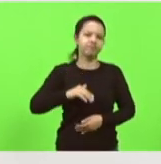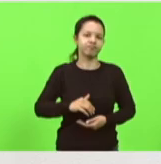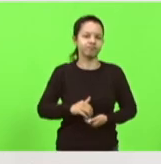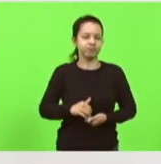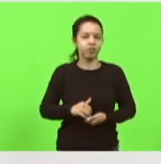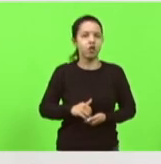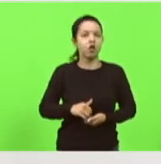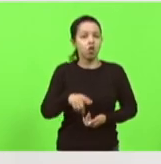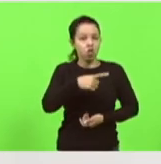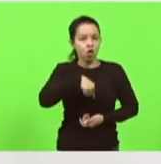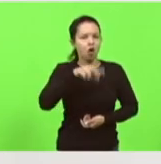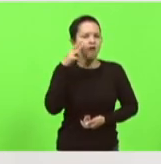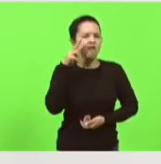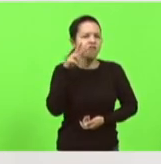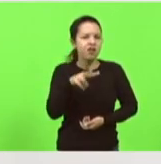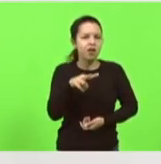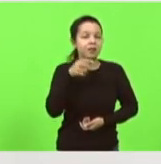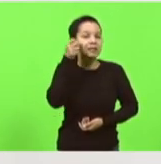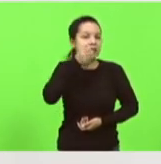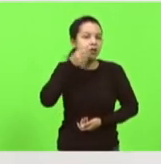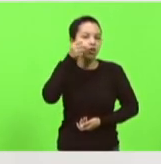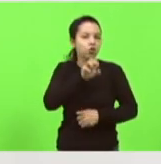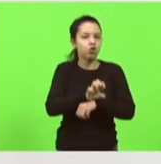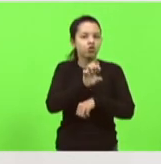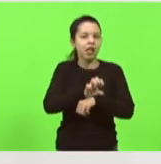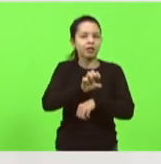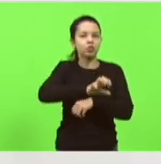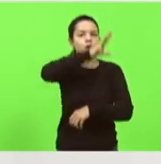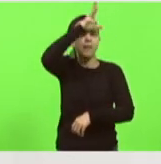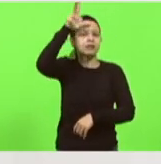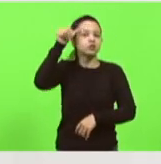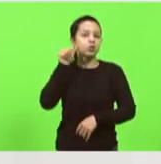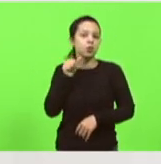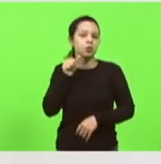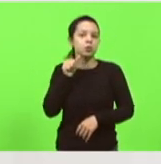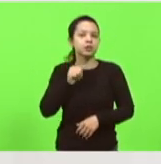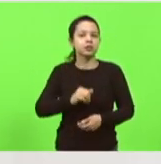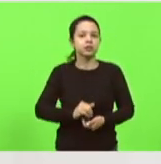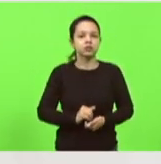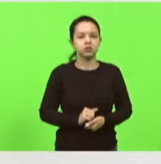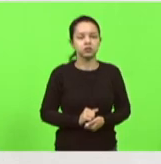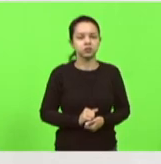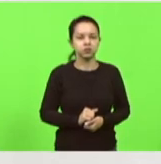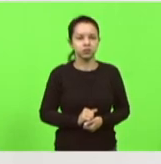Quando nós vemos um senador do estado do Amazonas,